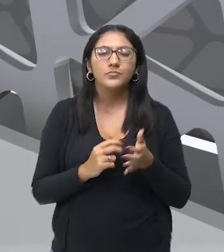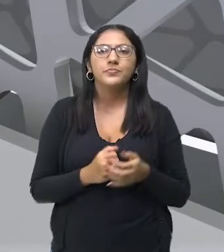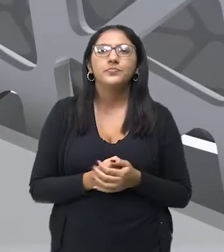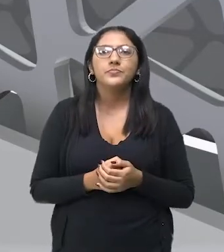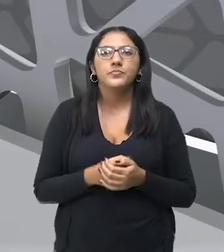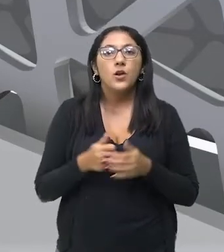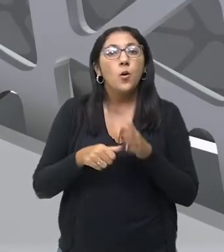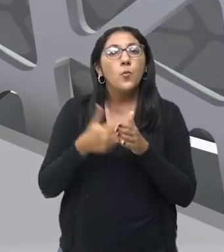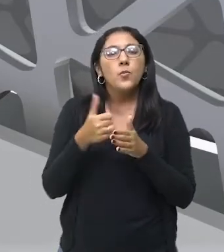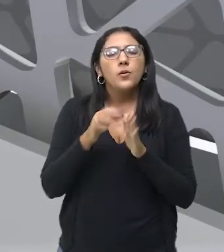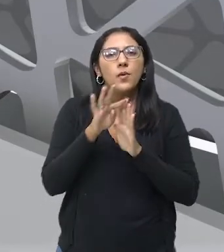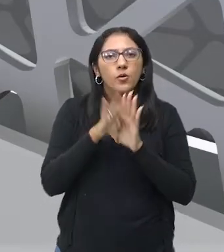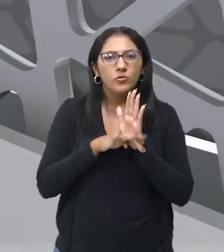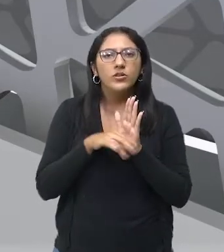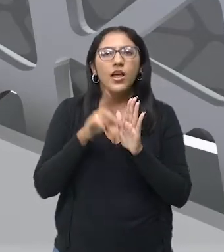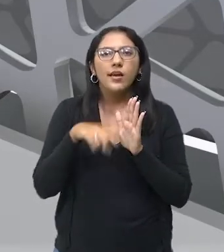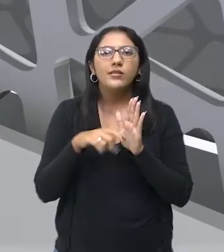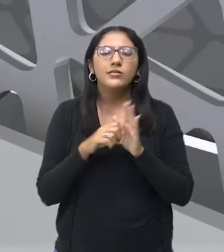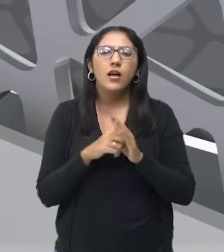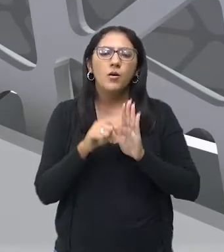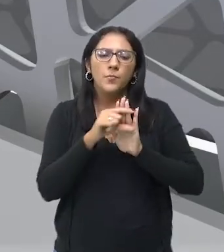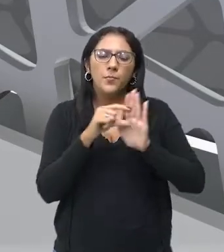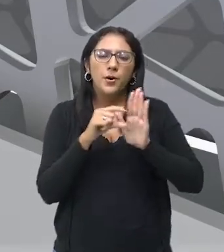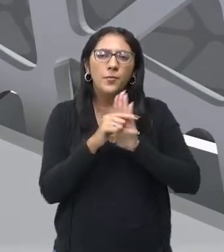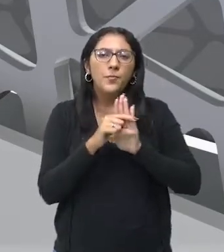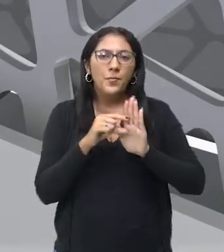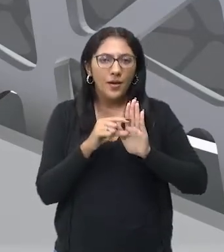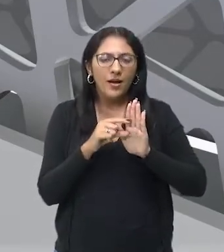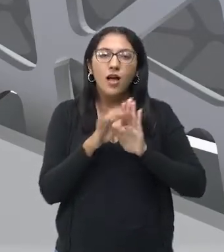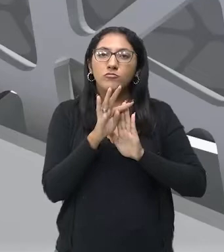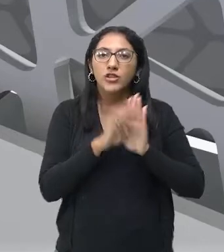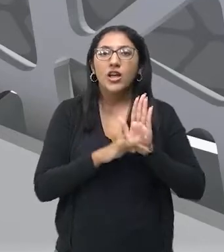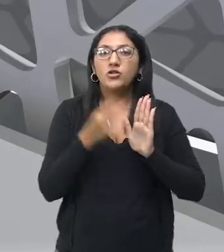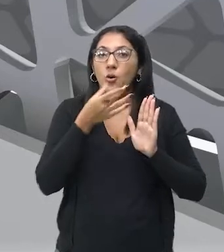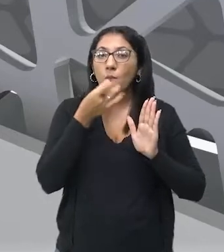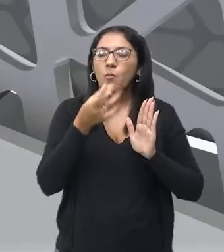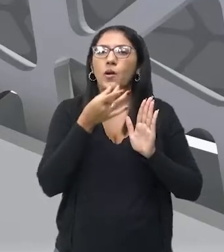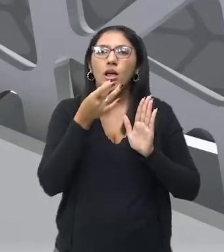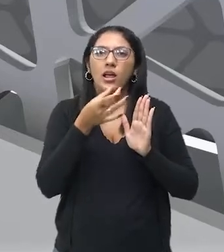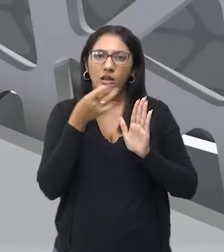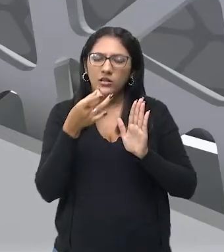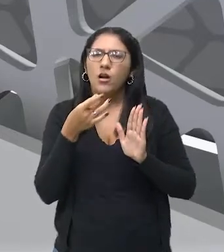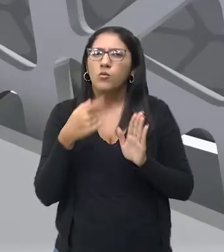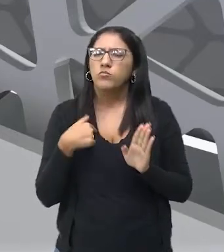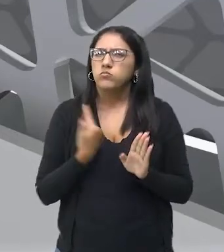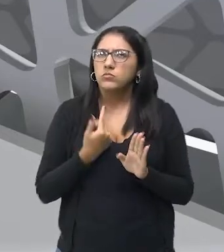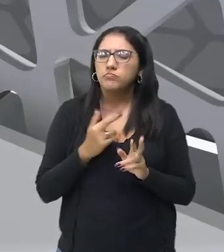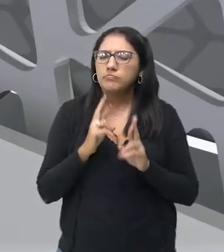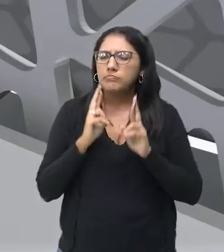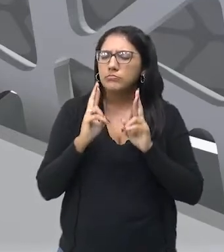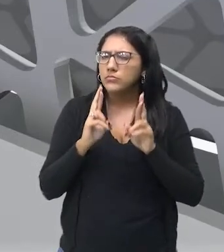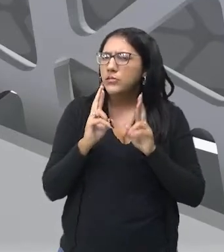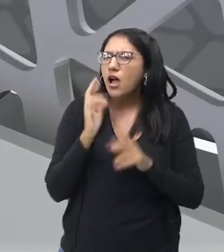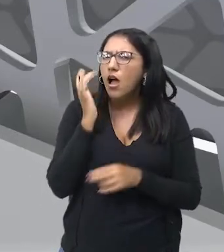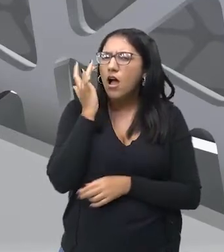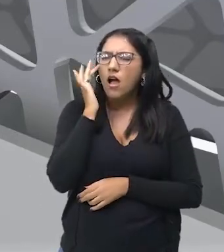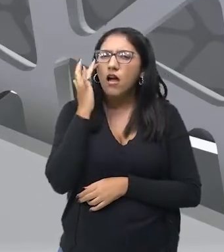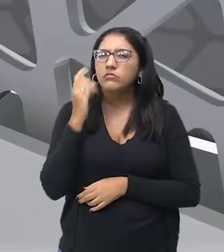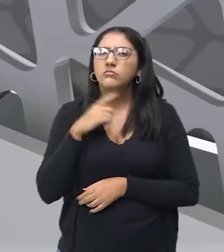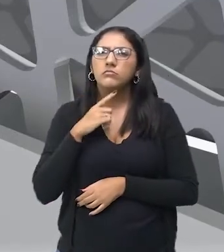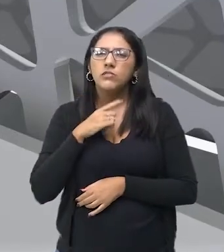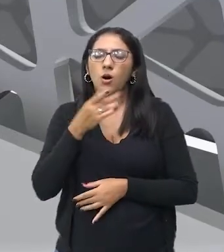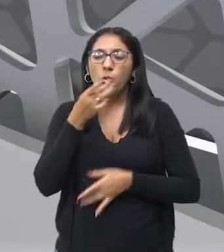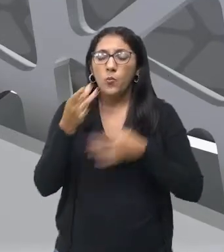primeira leitura que a gente vai fazer é de um artigo de opinião. Então, já é um texto do qual esperamos que saiam